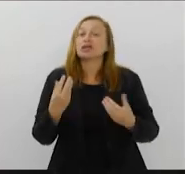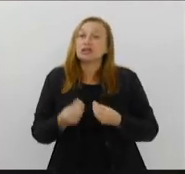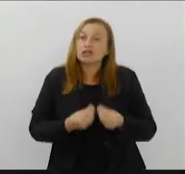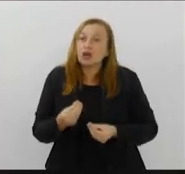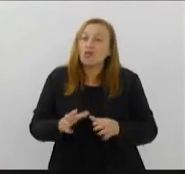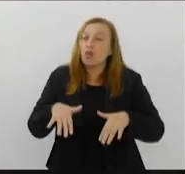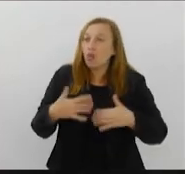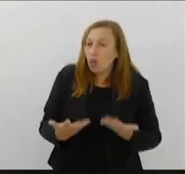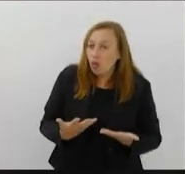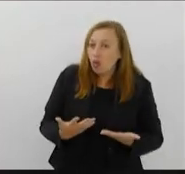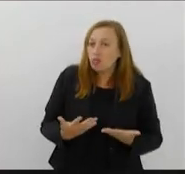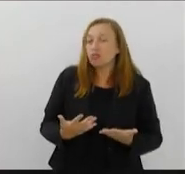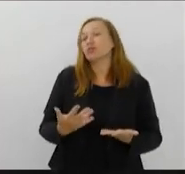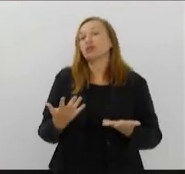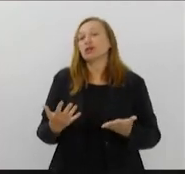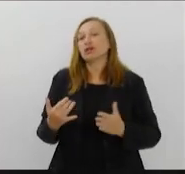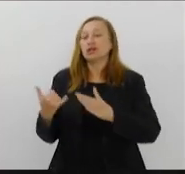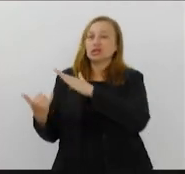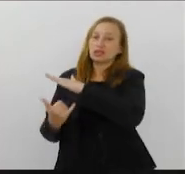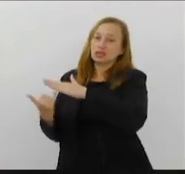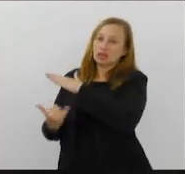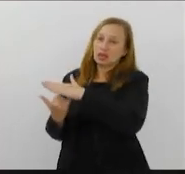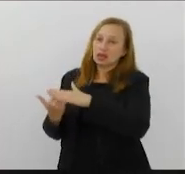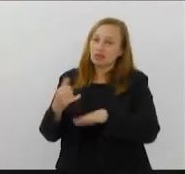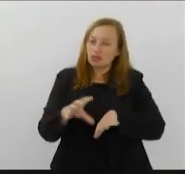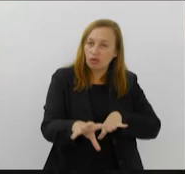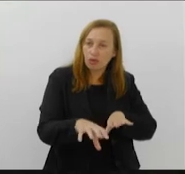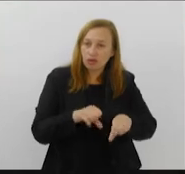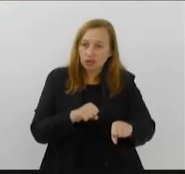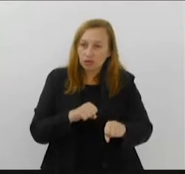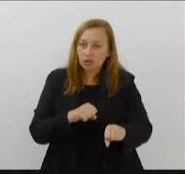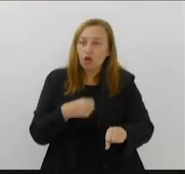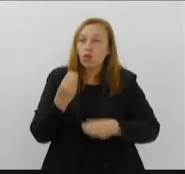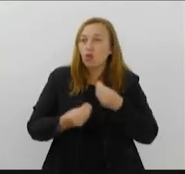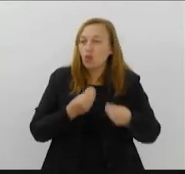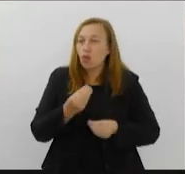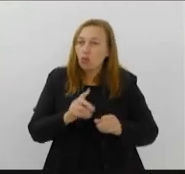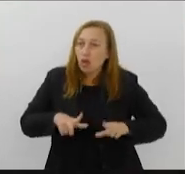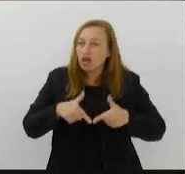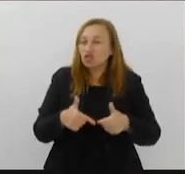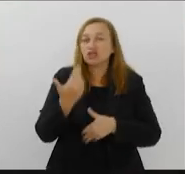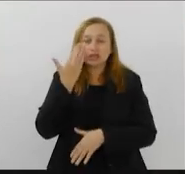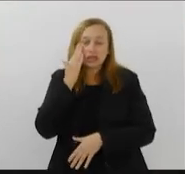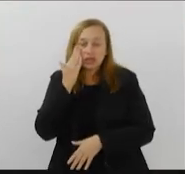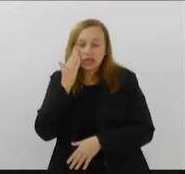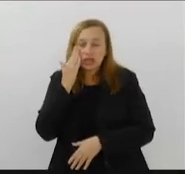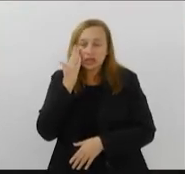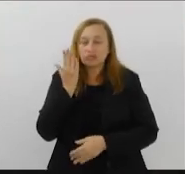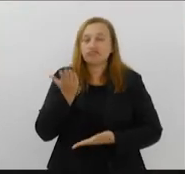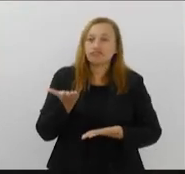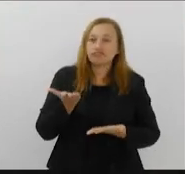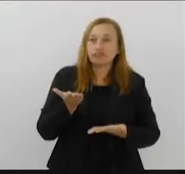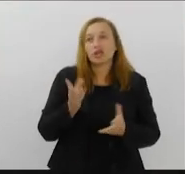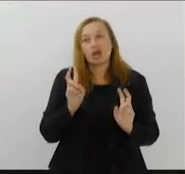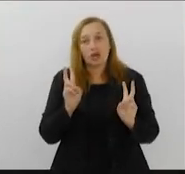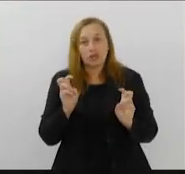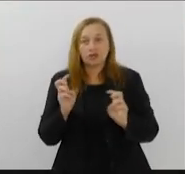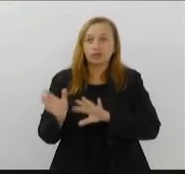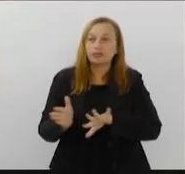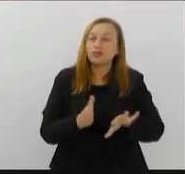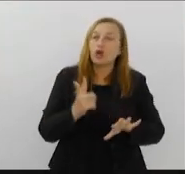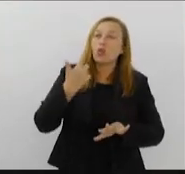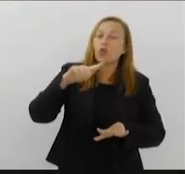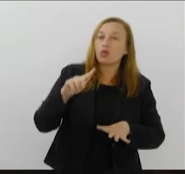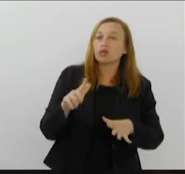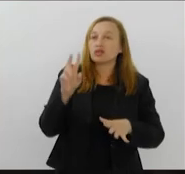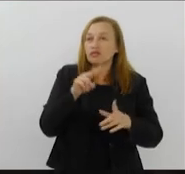entidade formadora ou quem tem um programa de estágio já pensa nessa, em como trazer, a gente já entende que isso é uma questão. Um outro